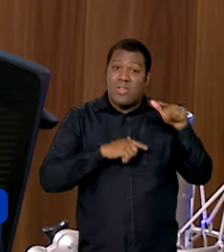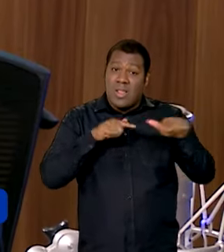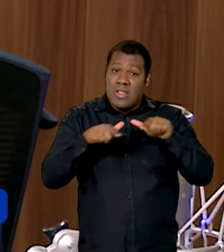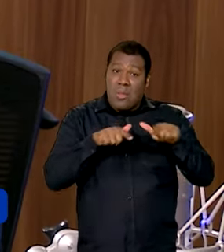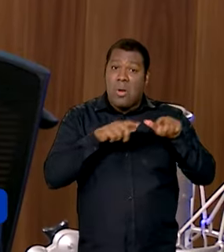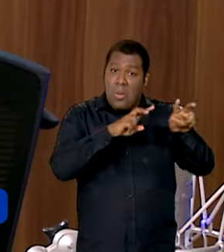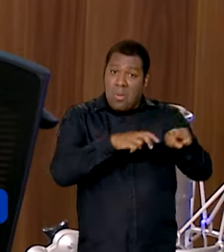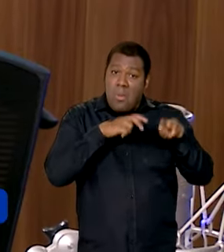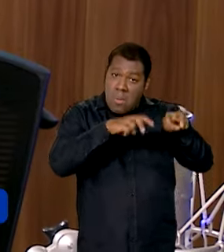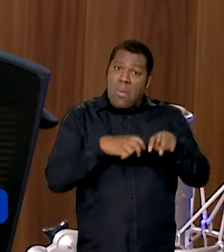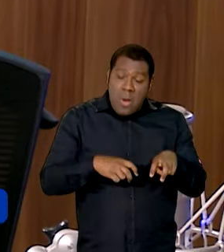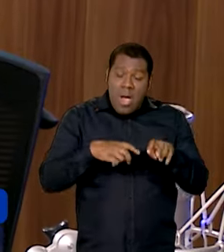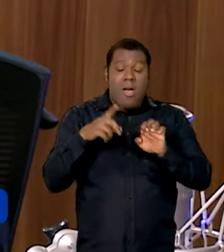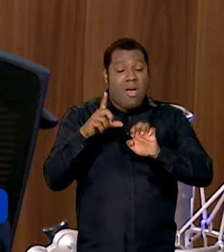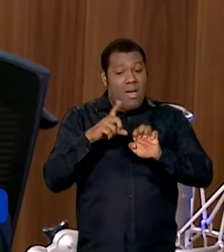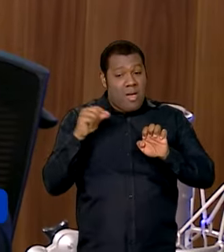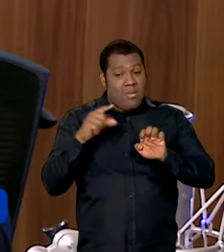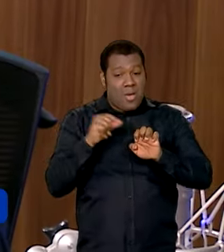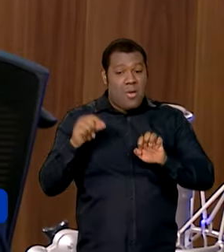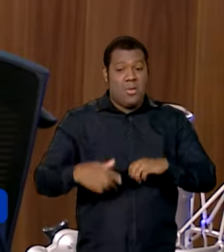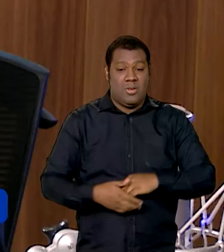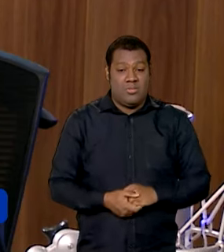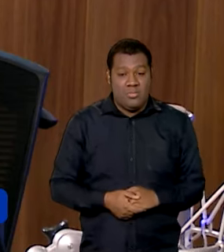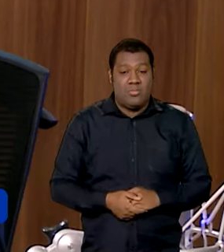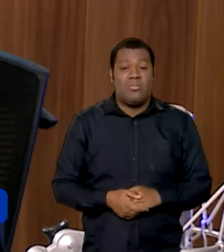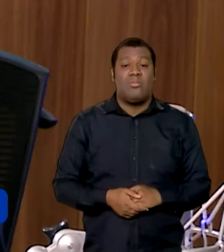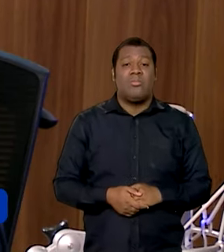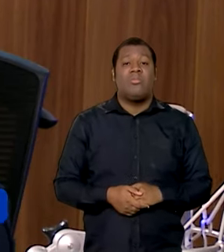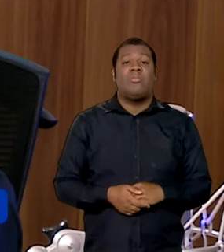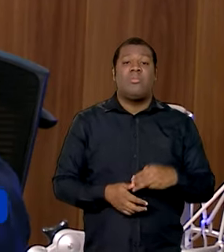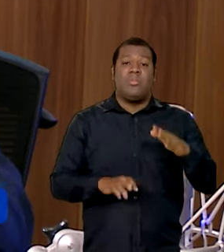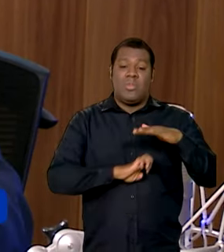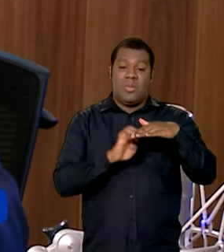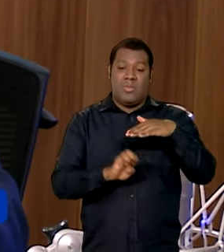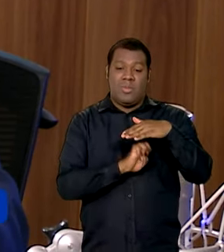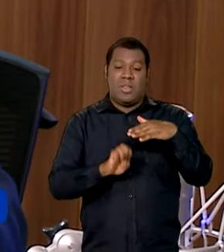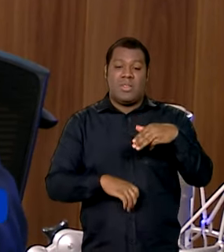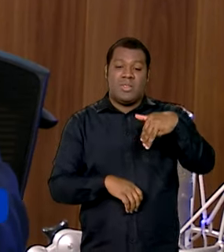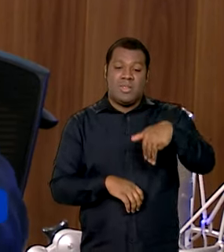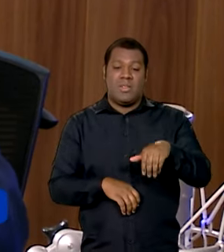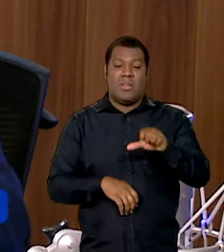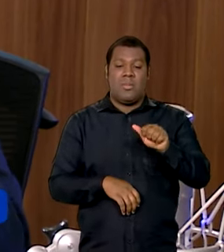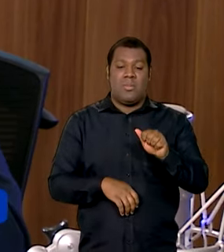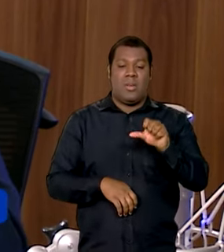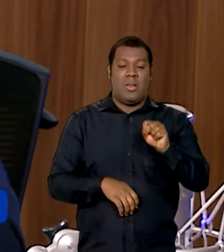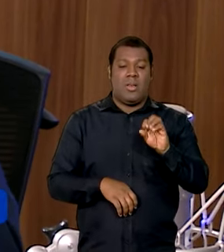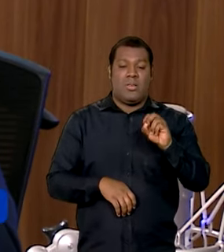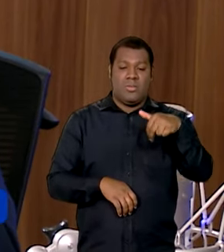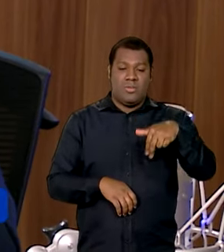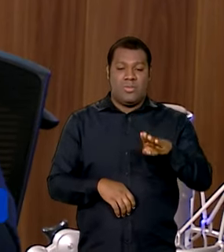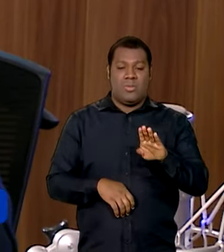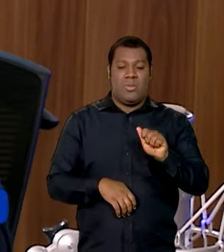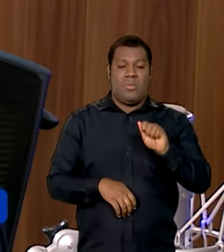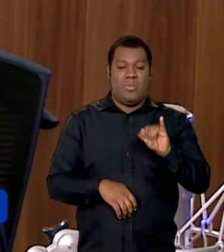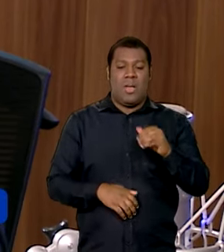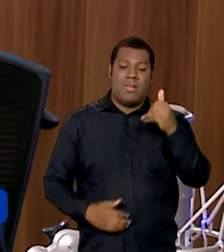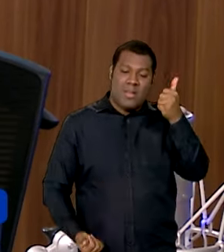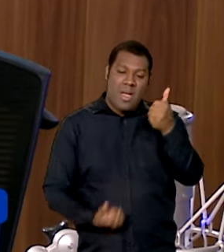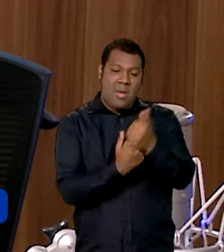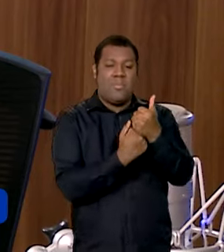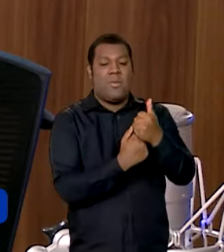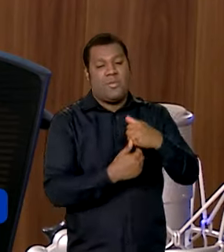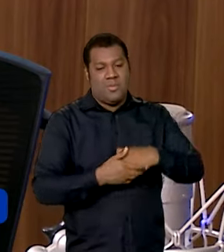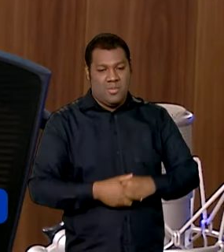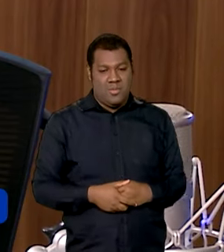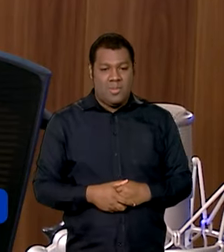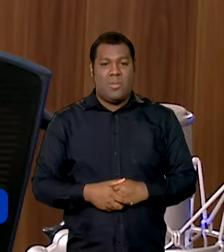aqueles empreendendo e é o que tá acontecendo hoje com a Amazon by e que nós estamos apoiando via cevas via é